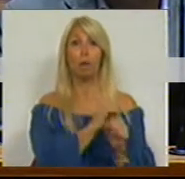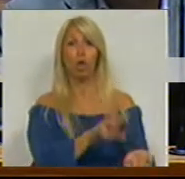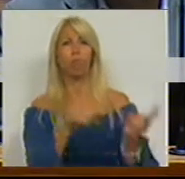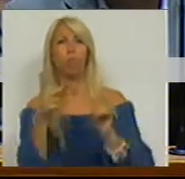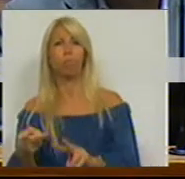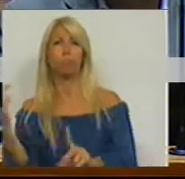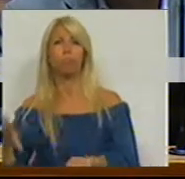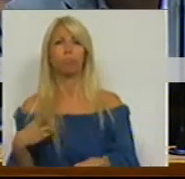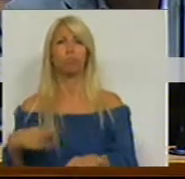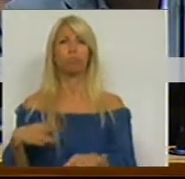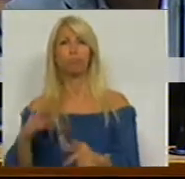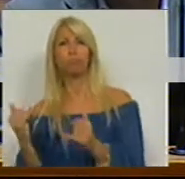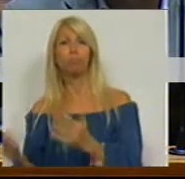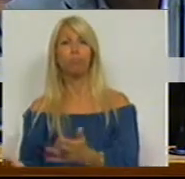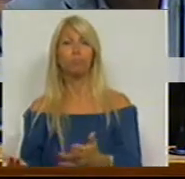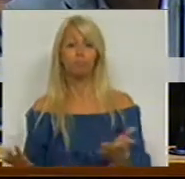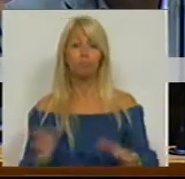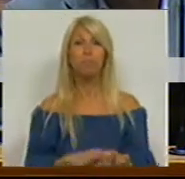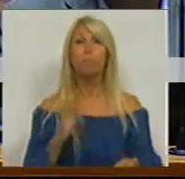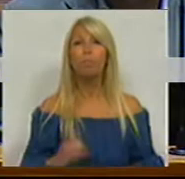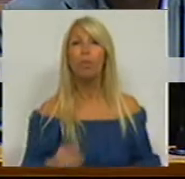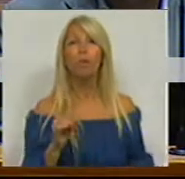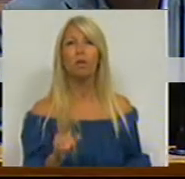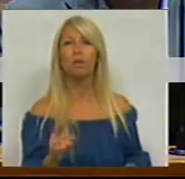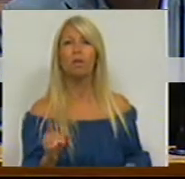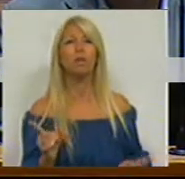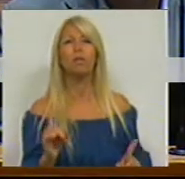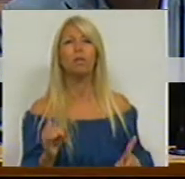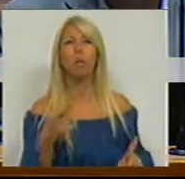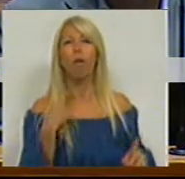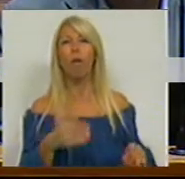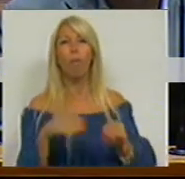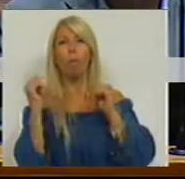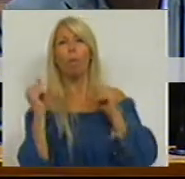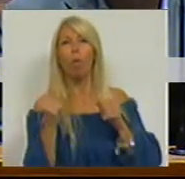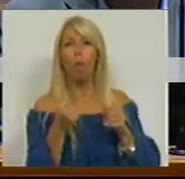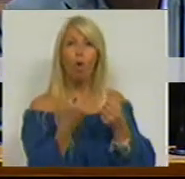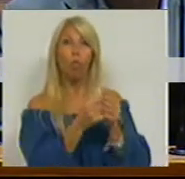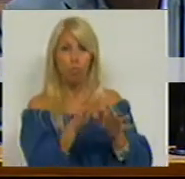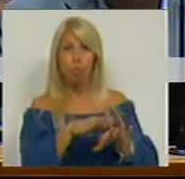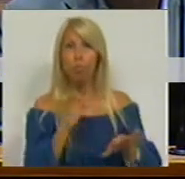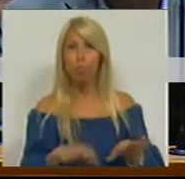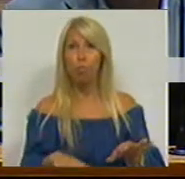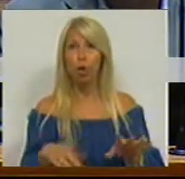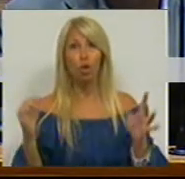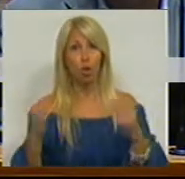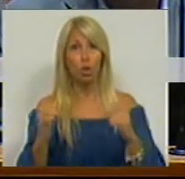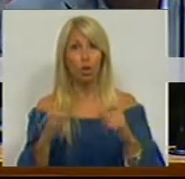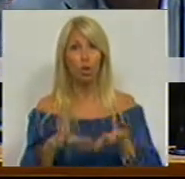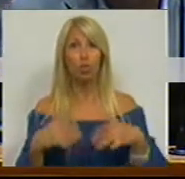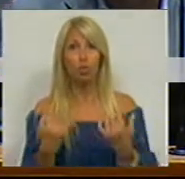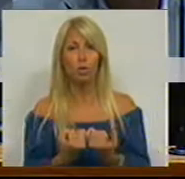o capital. E por isso mesmo, não se escudem, senhores deputados, na concertação social. O acordo